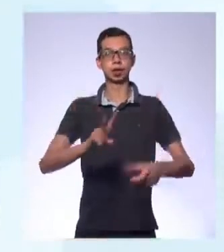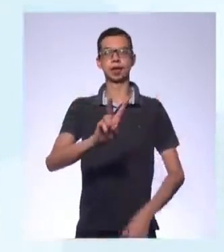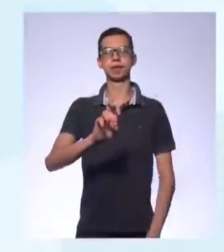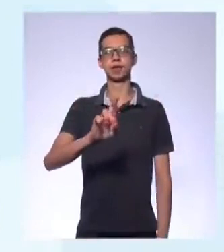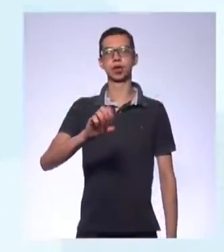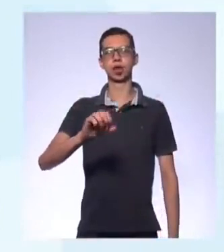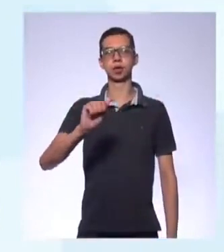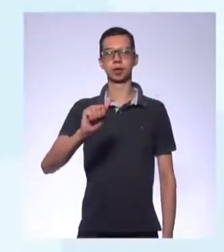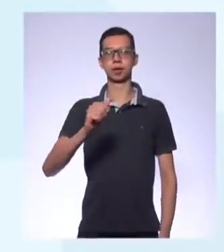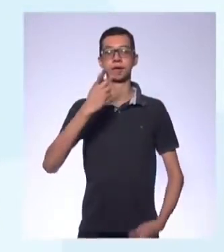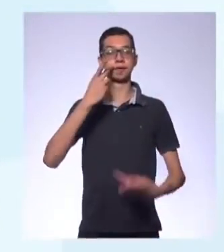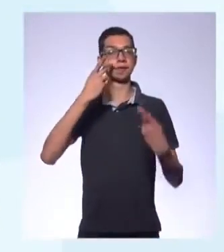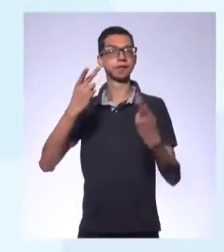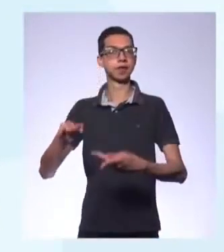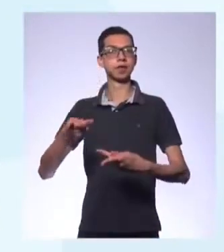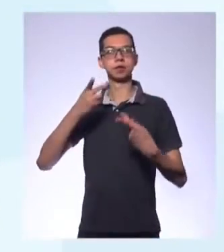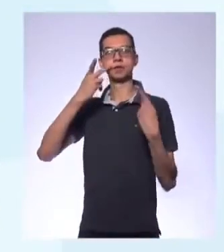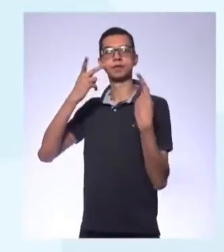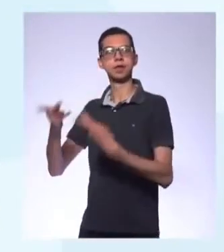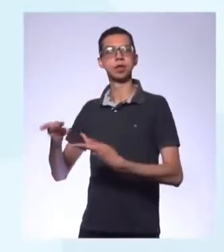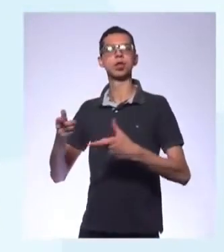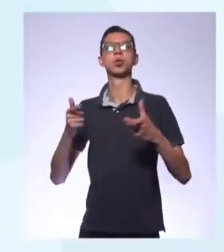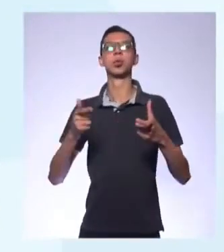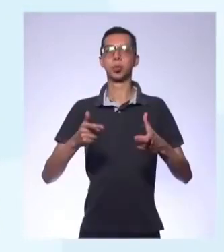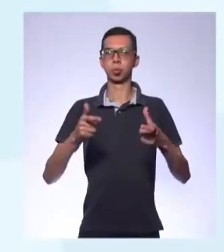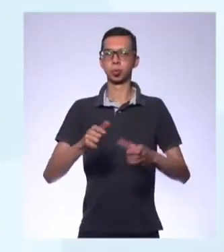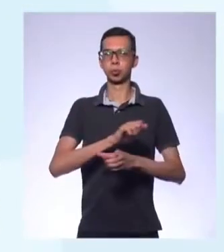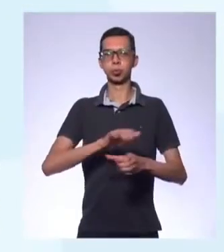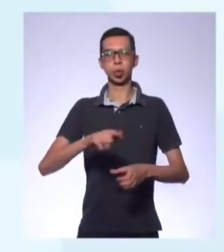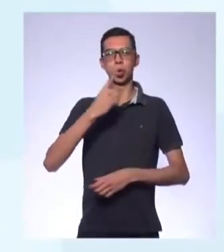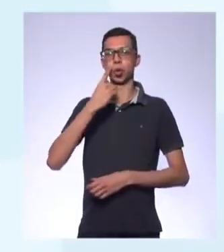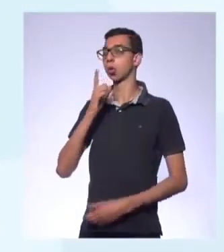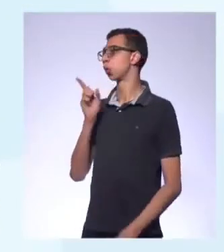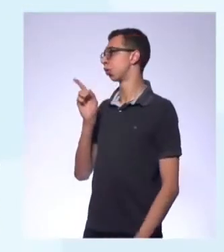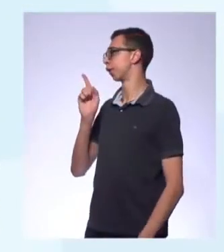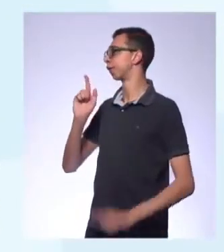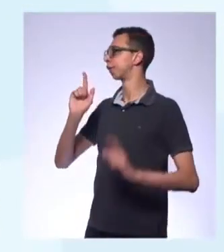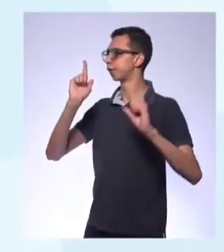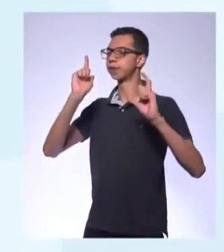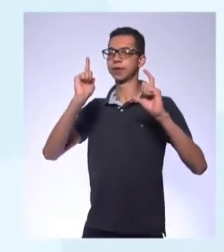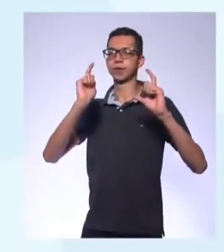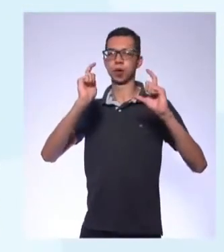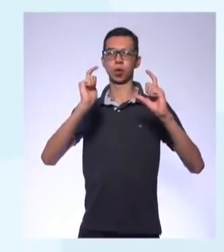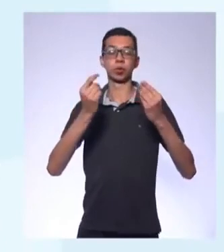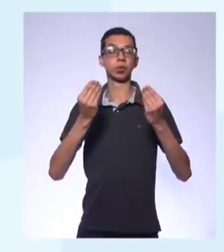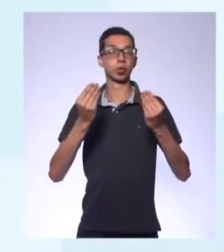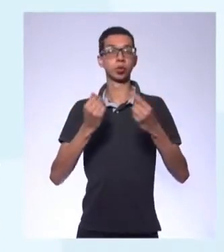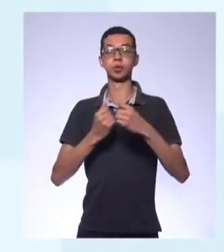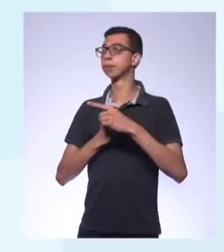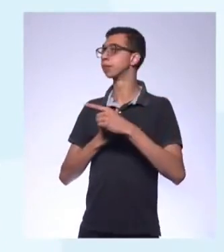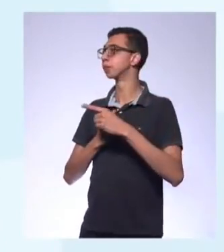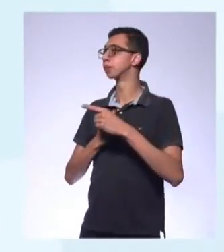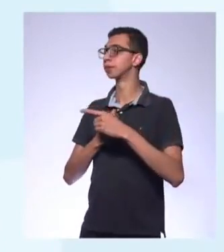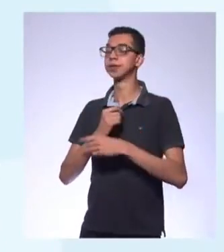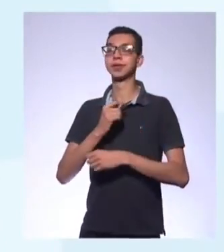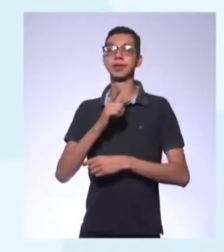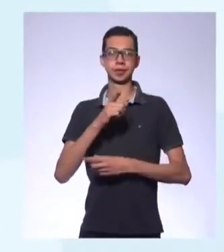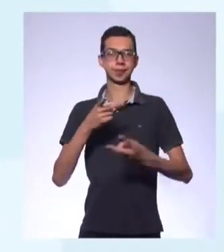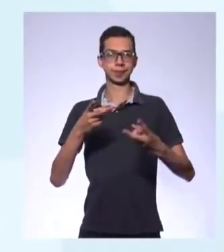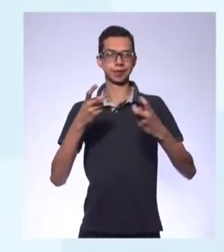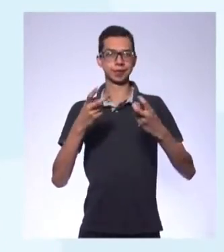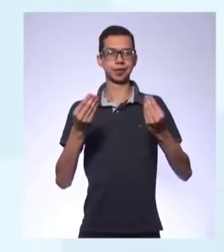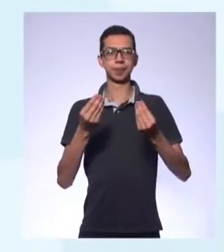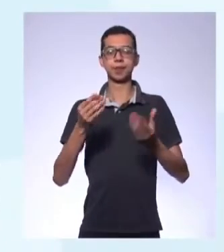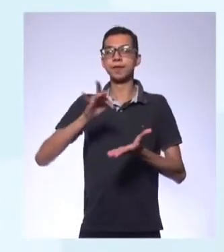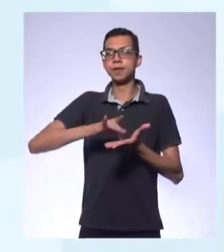que muita gente visita, né? Esse lugar é muito cheio. Aí essa foto aí foi tirada, mas se você olhar a expectativa